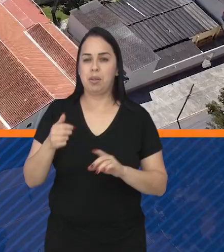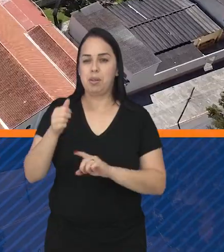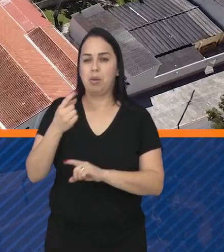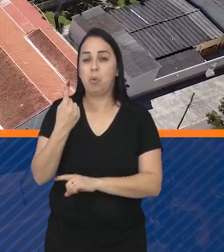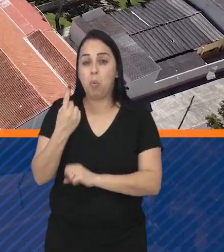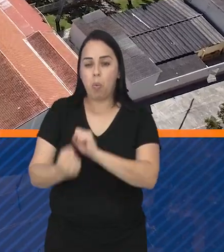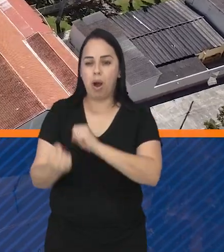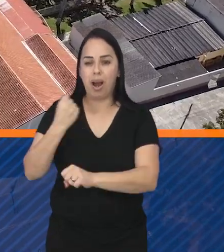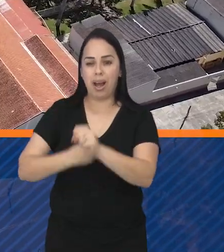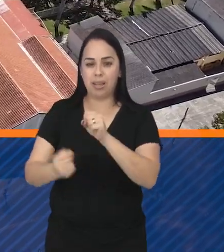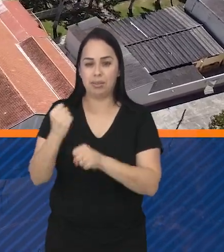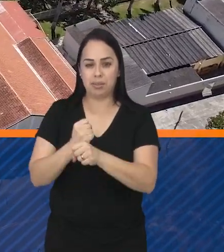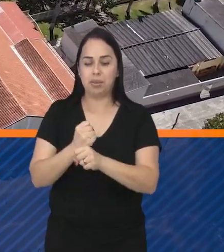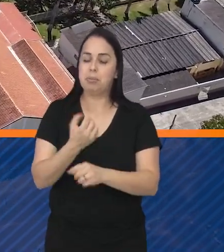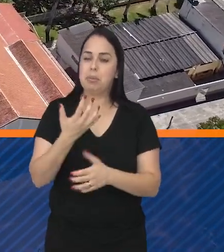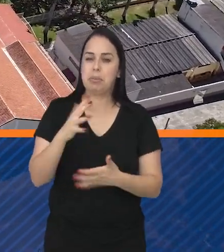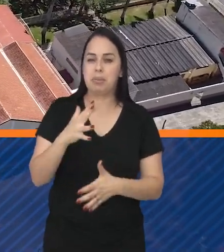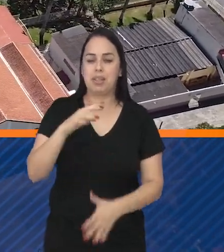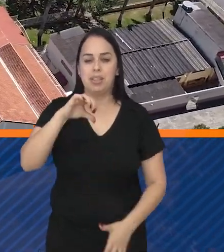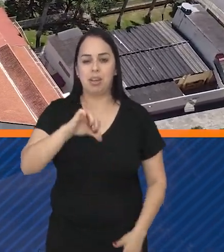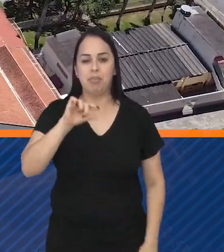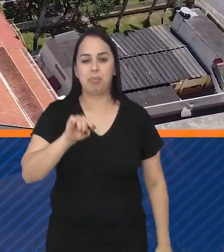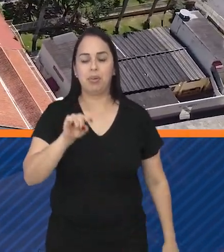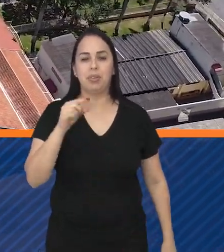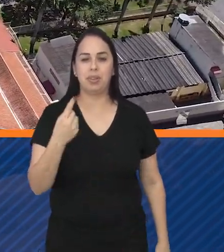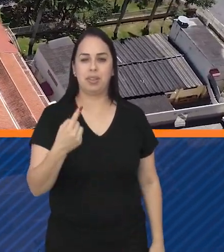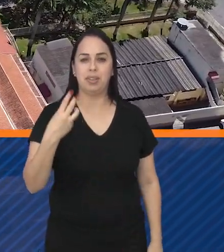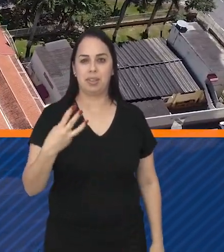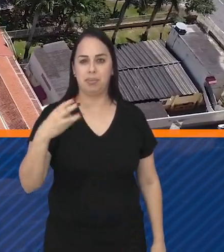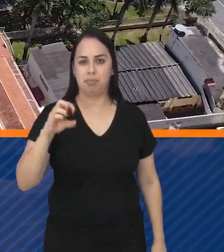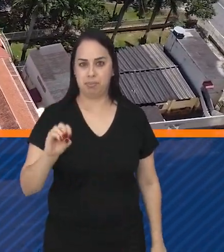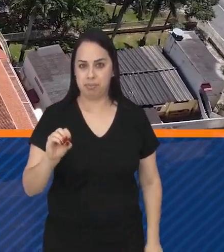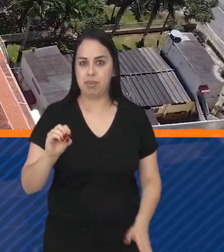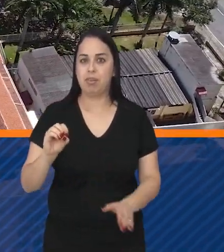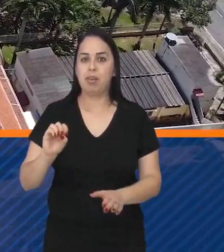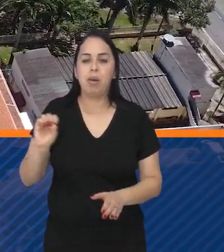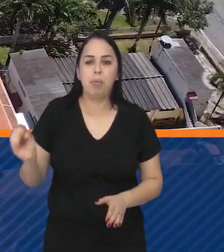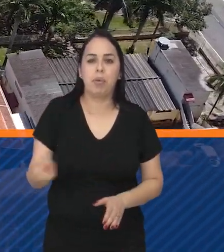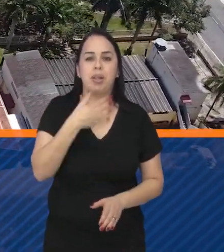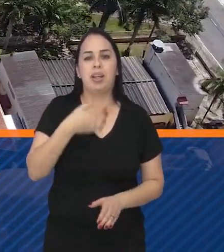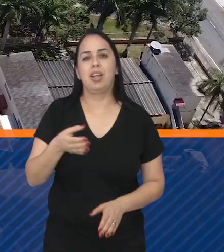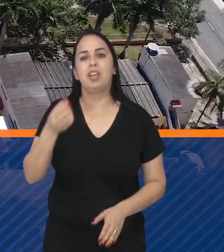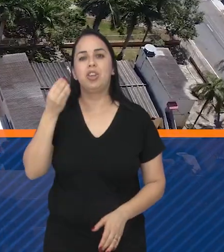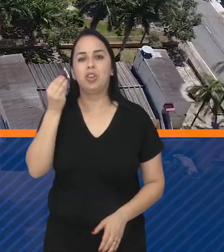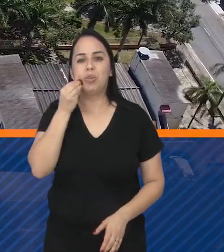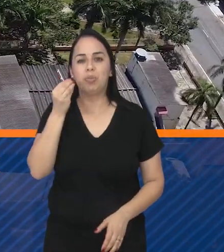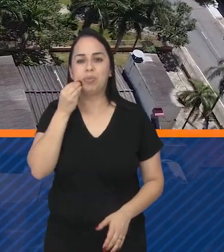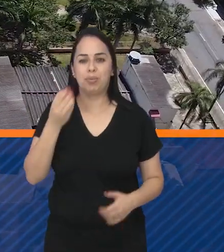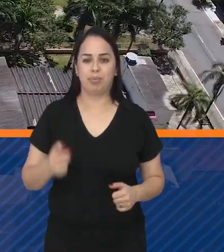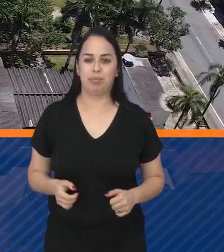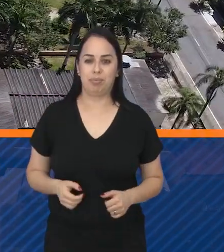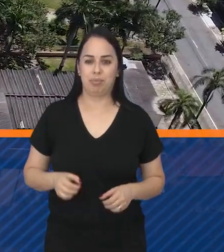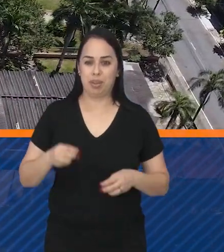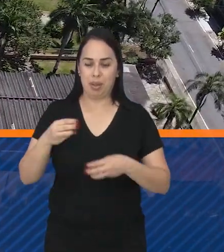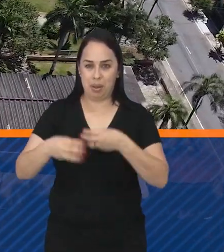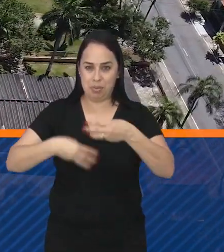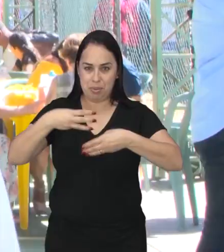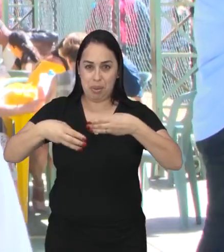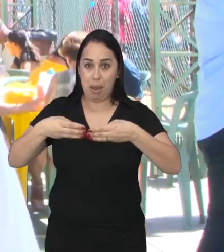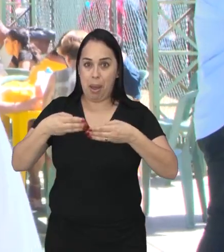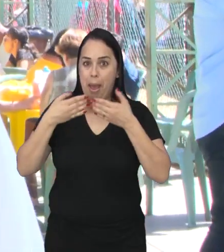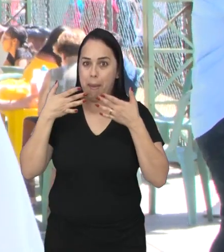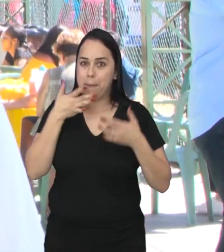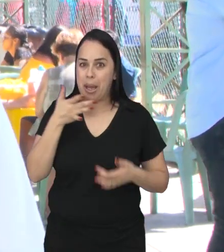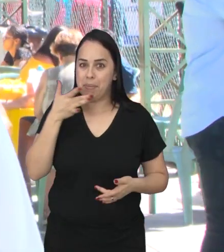nos últimos 12 meses a cidade está com um saldo positivo de 9130 empregos